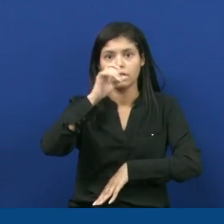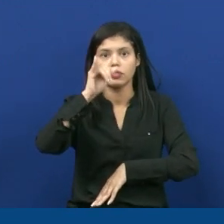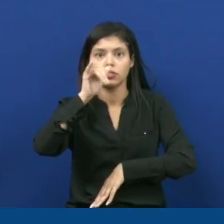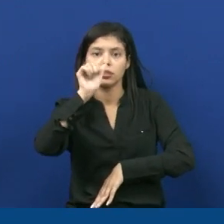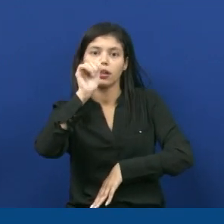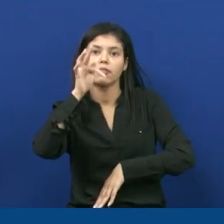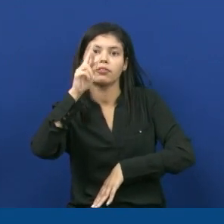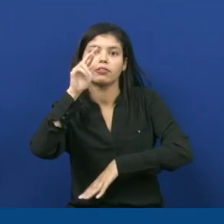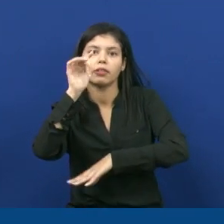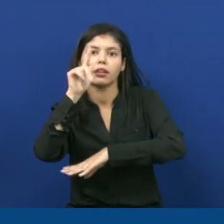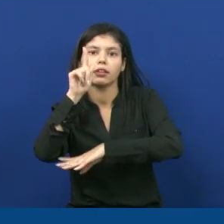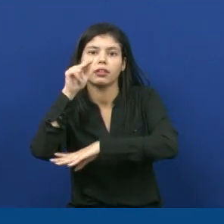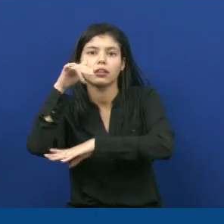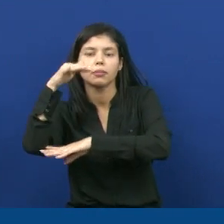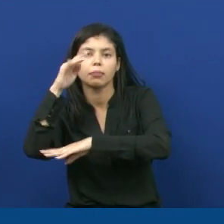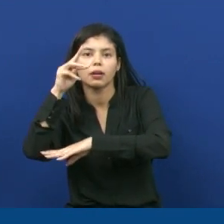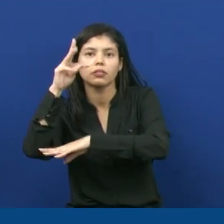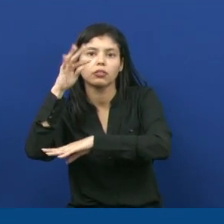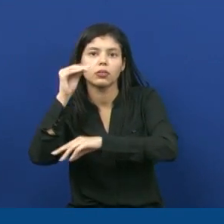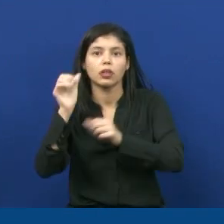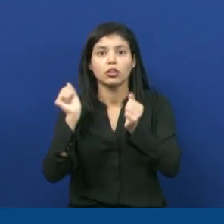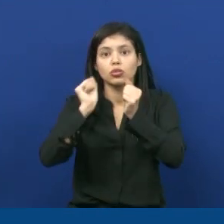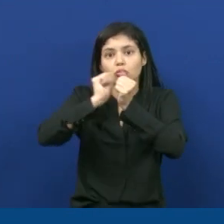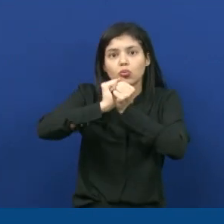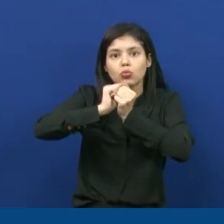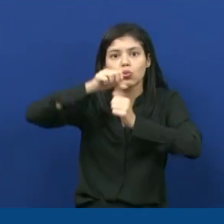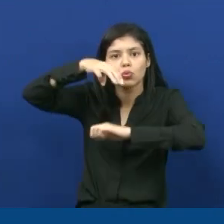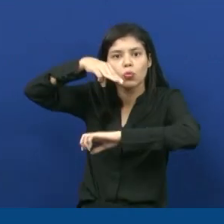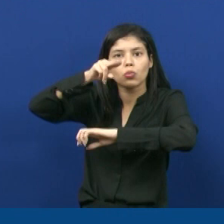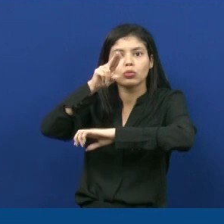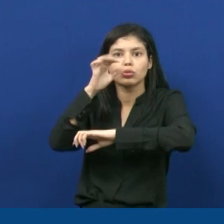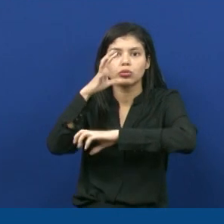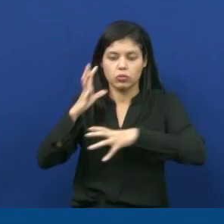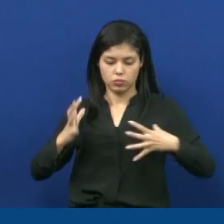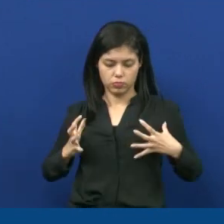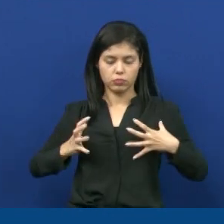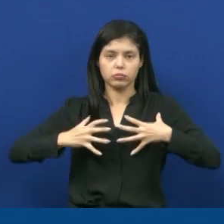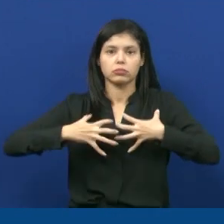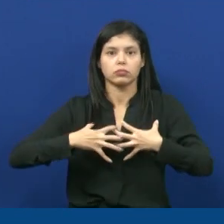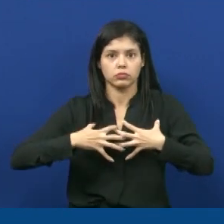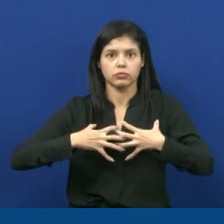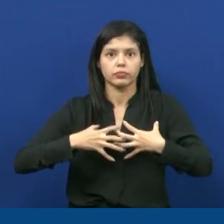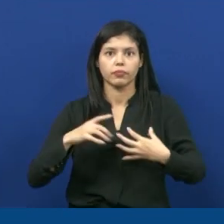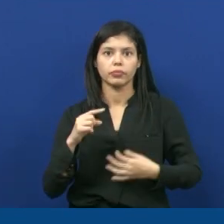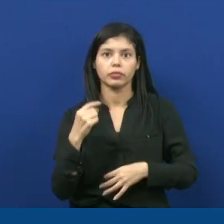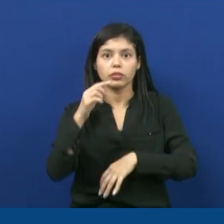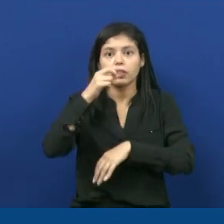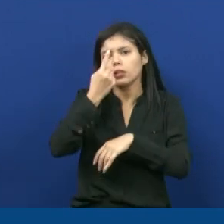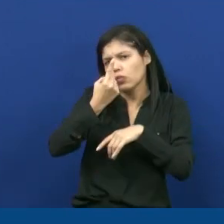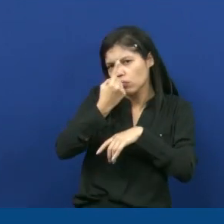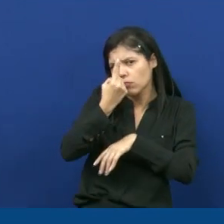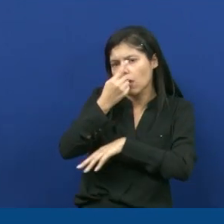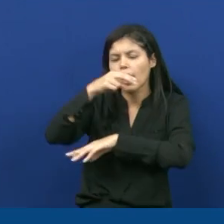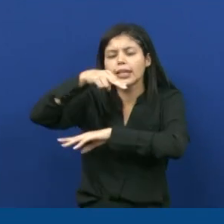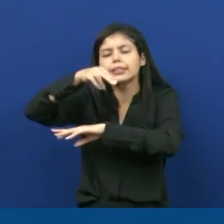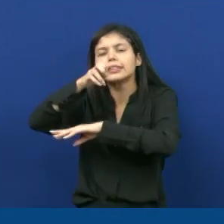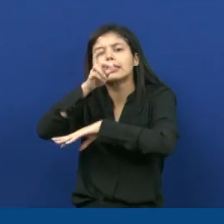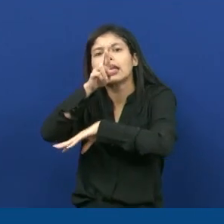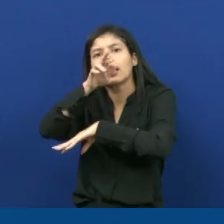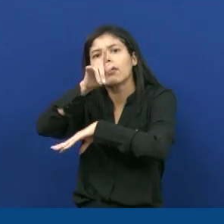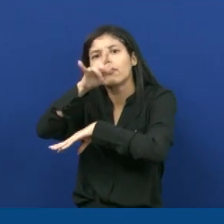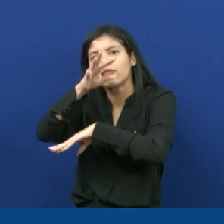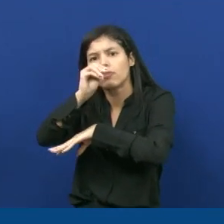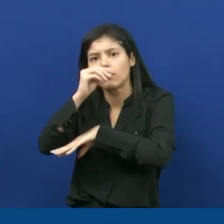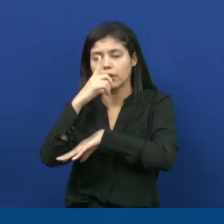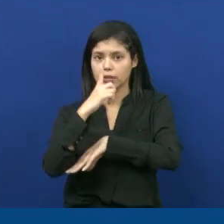diafragmático e dos nossos músculos da caixa torácica. E um nervo que ele é muito